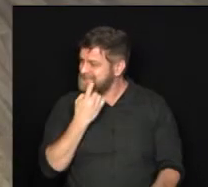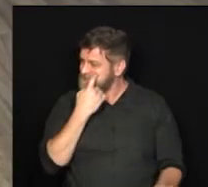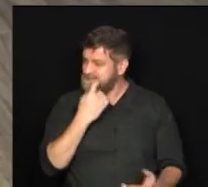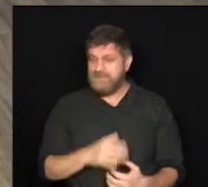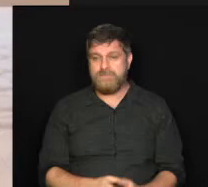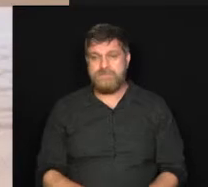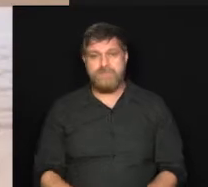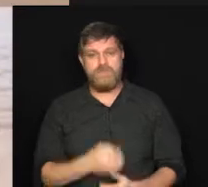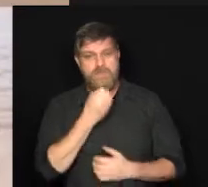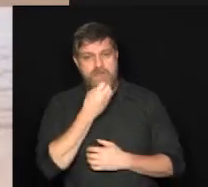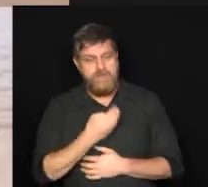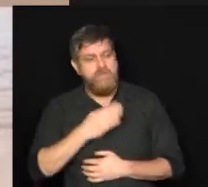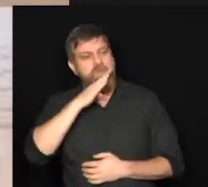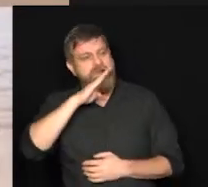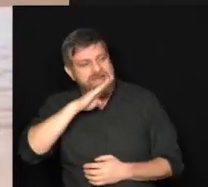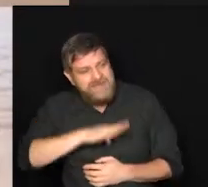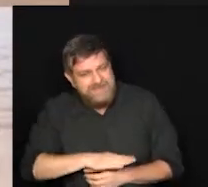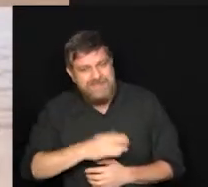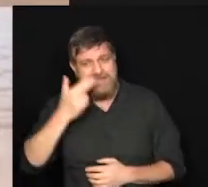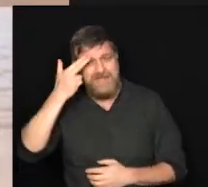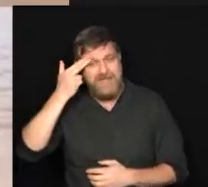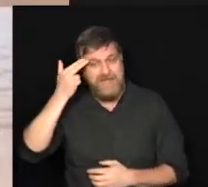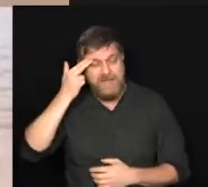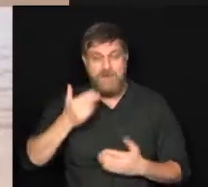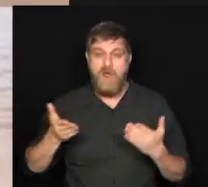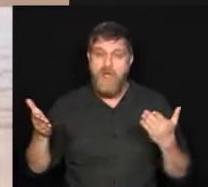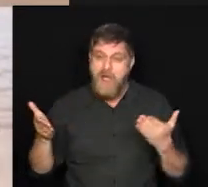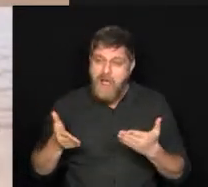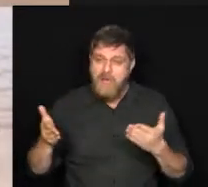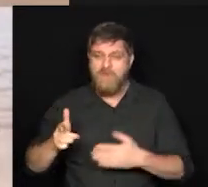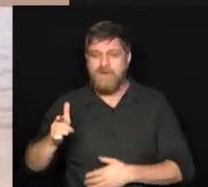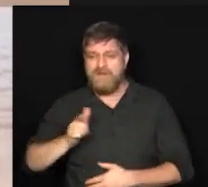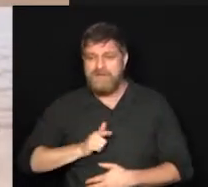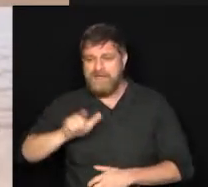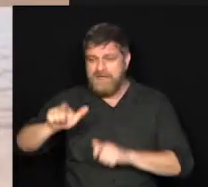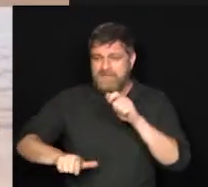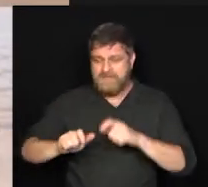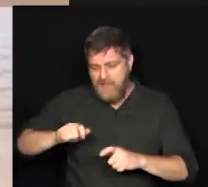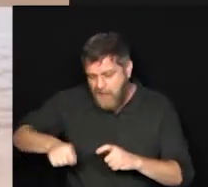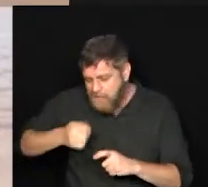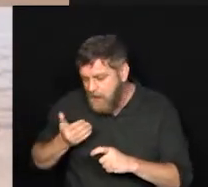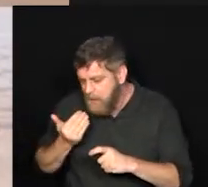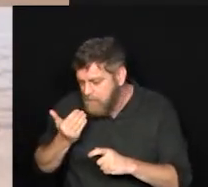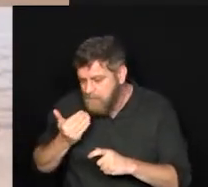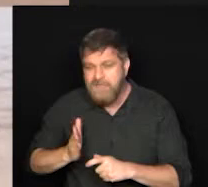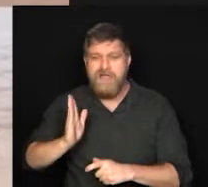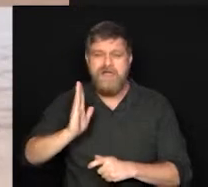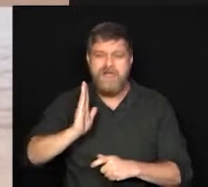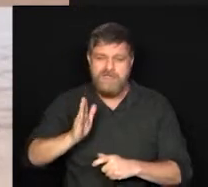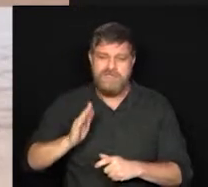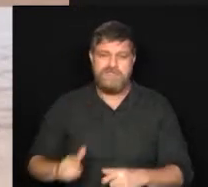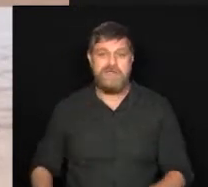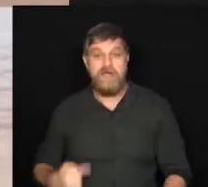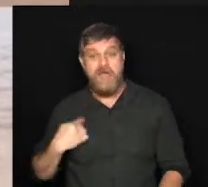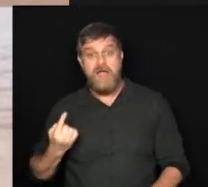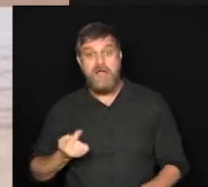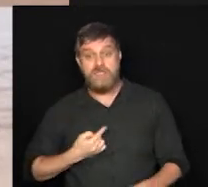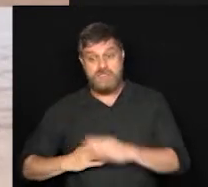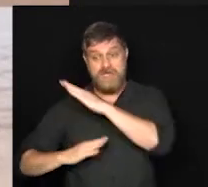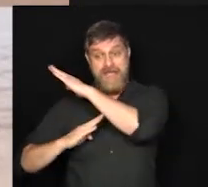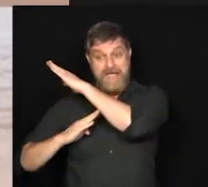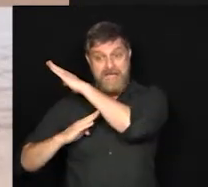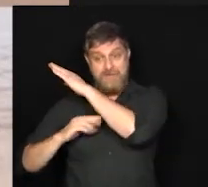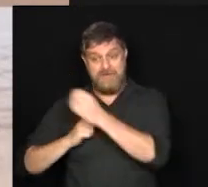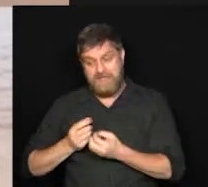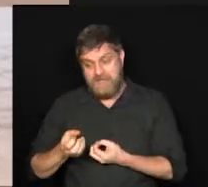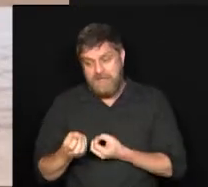Boa tarde, Gabriel. Agora, né, um pouquinho, tem gente que já almoçou, tem gente que está esperando ainda para almoçar, e a gente vem com as notícias do Legislativo.